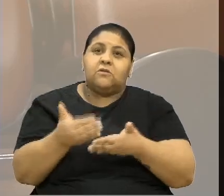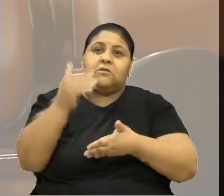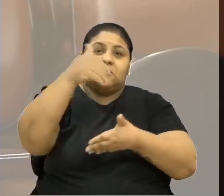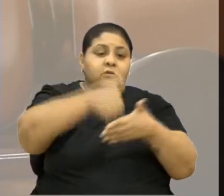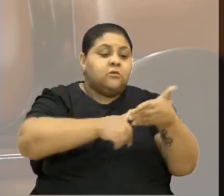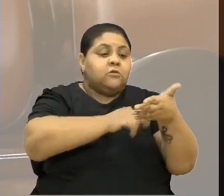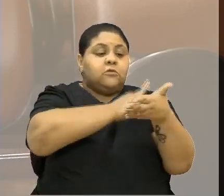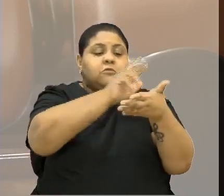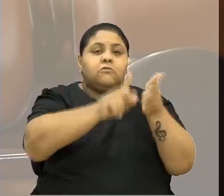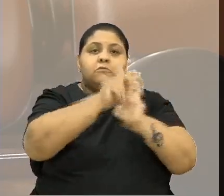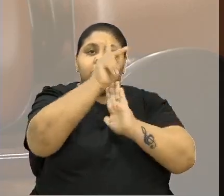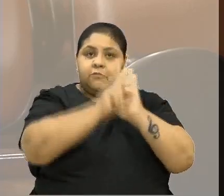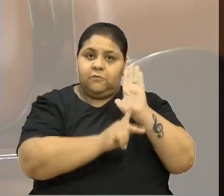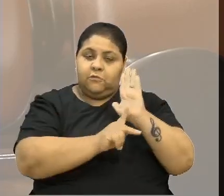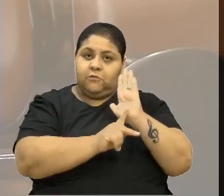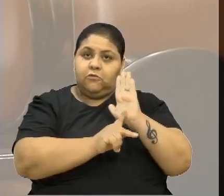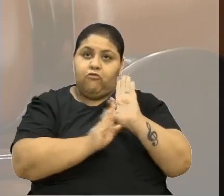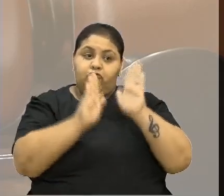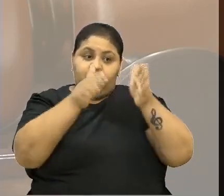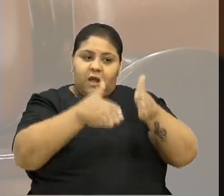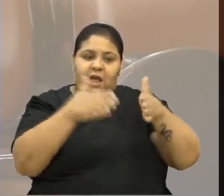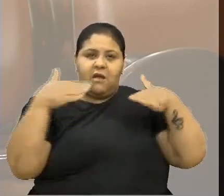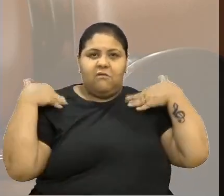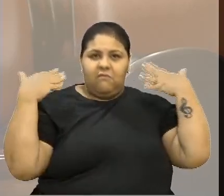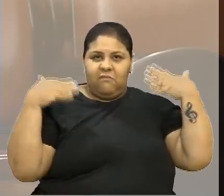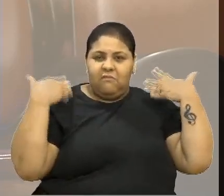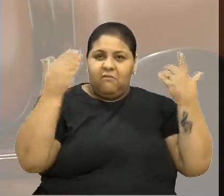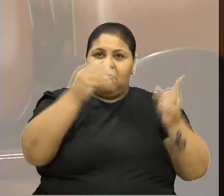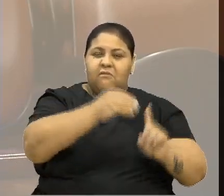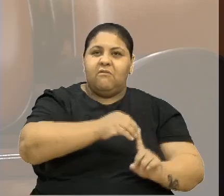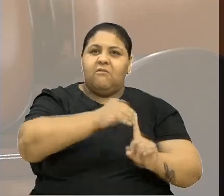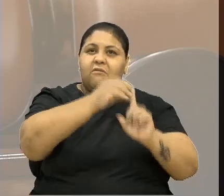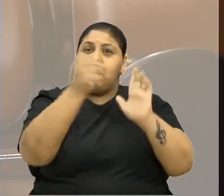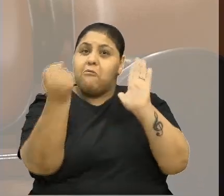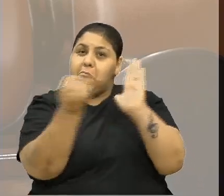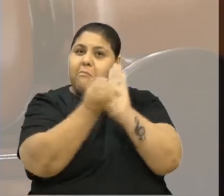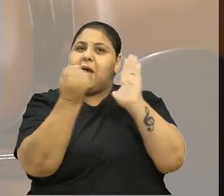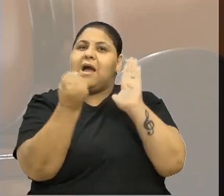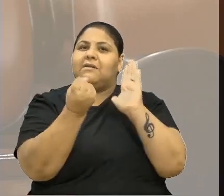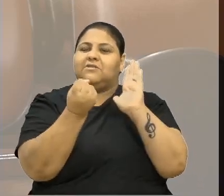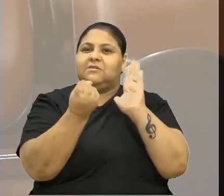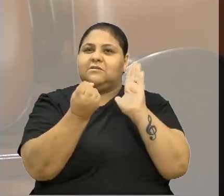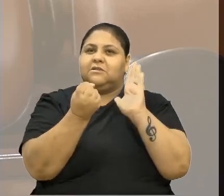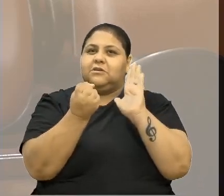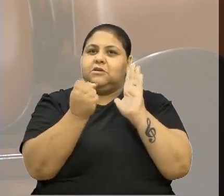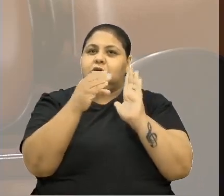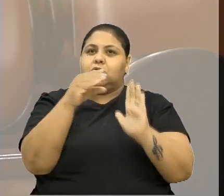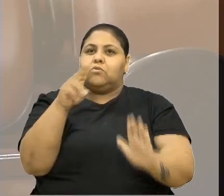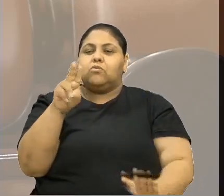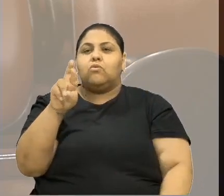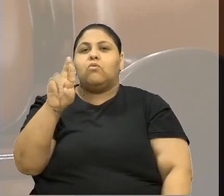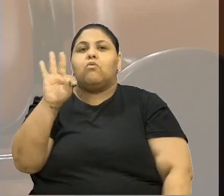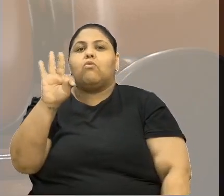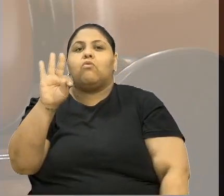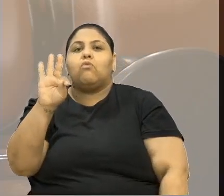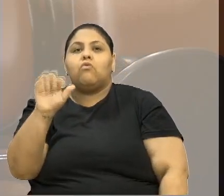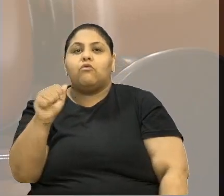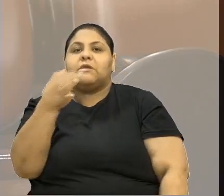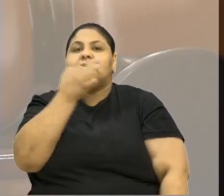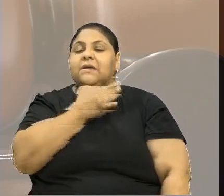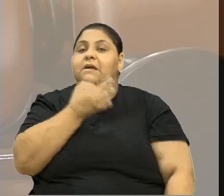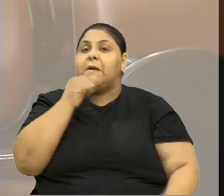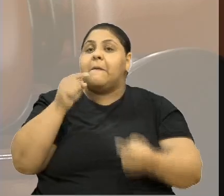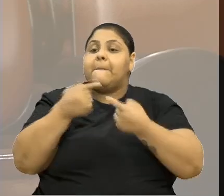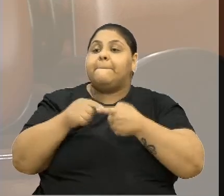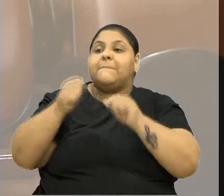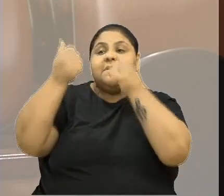diversos projetos relacionados ao turismo, principalmente um logo, um selo que se chama Curta Caxias. Mas eu trago,